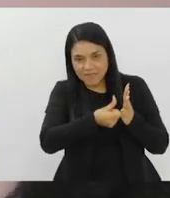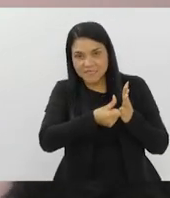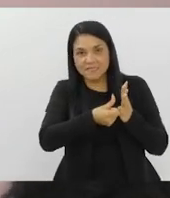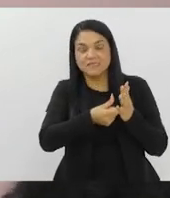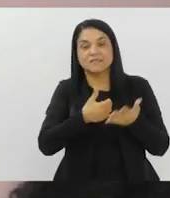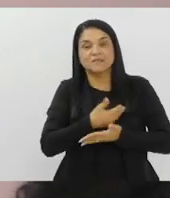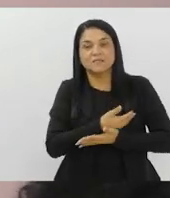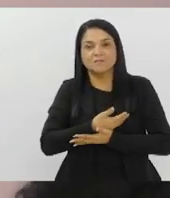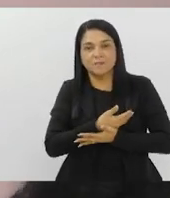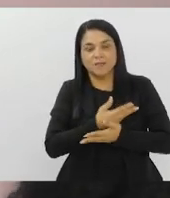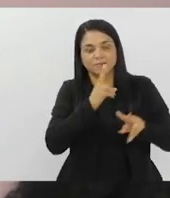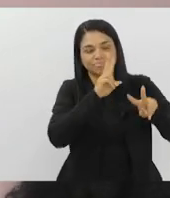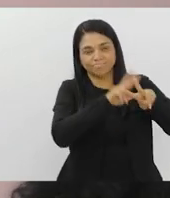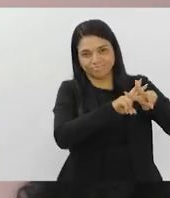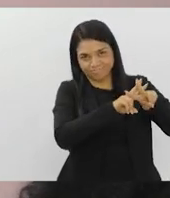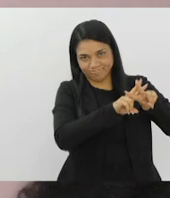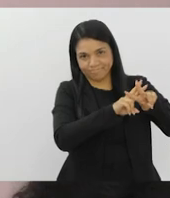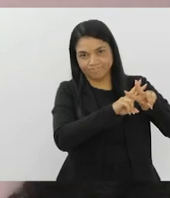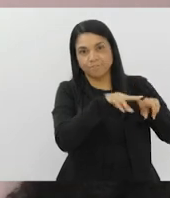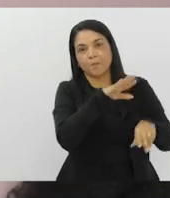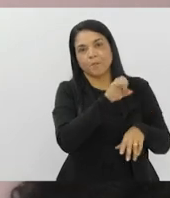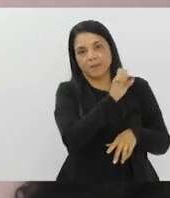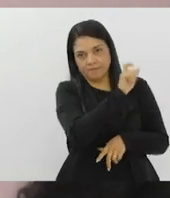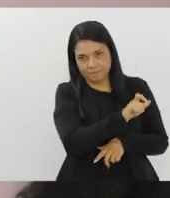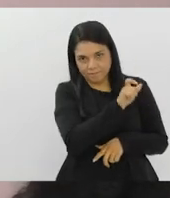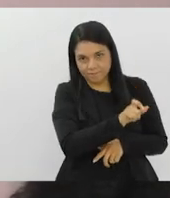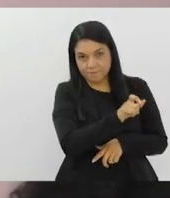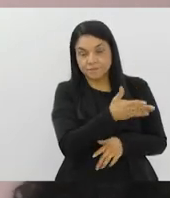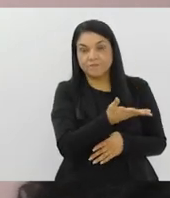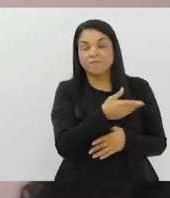de mães privadas de liberdade. Qual o